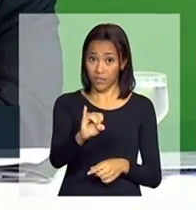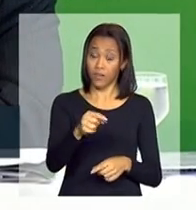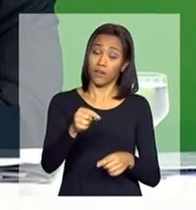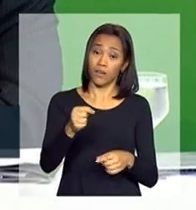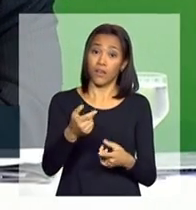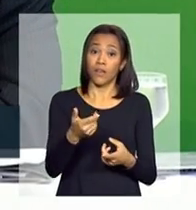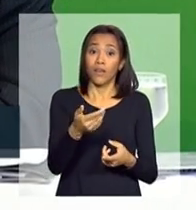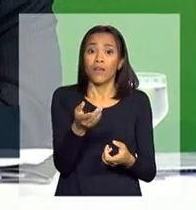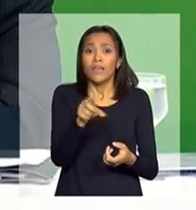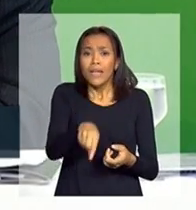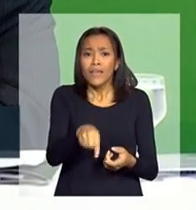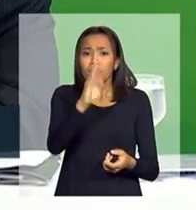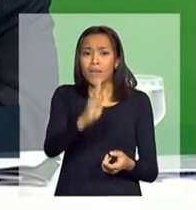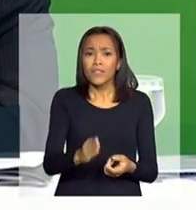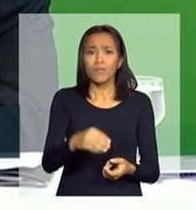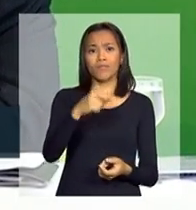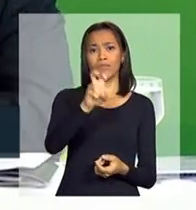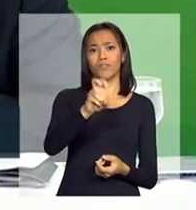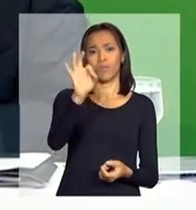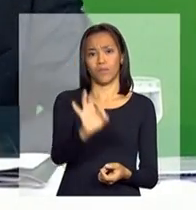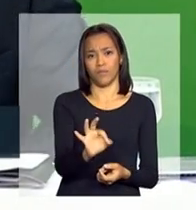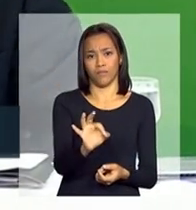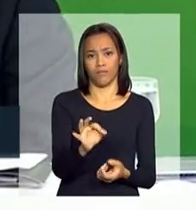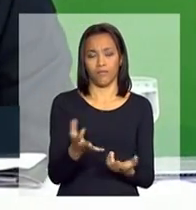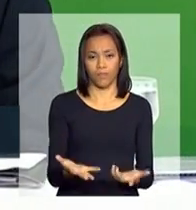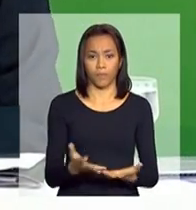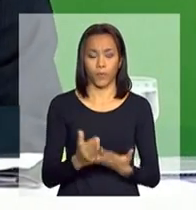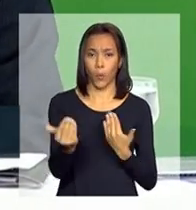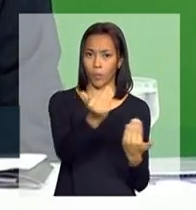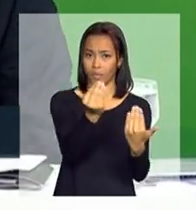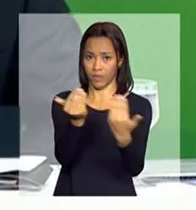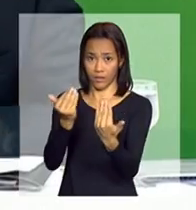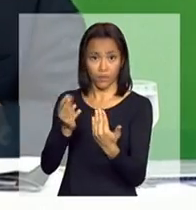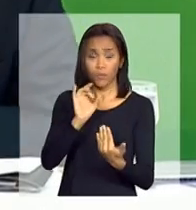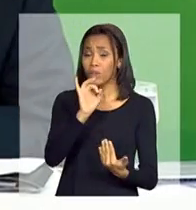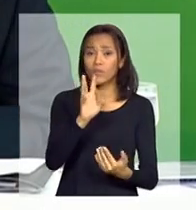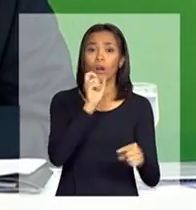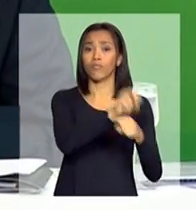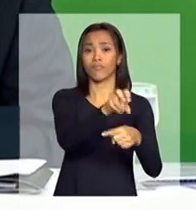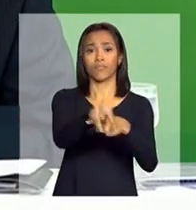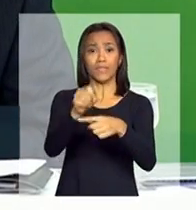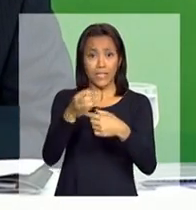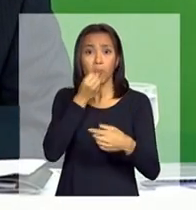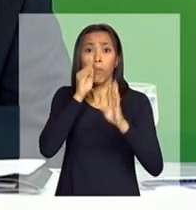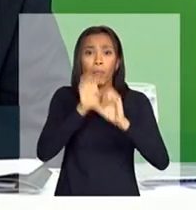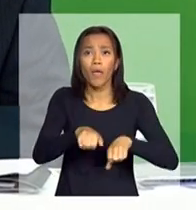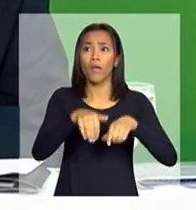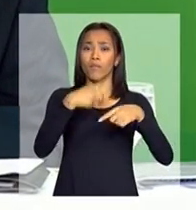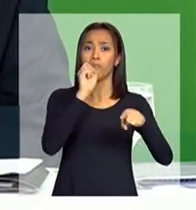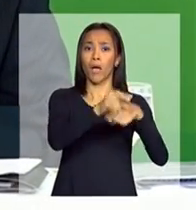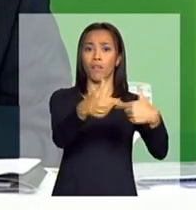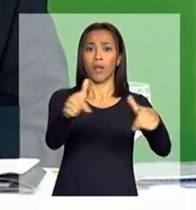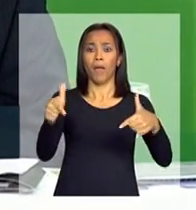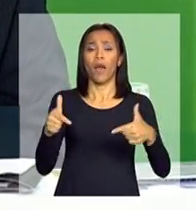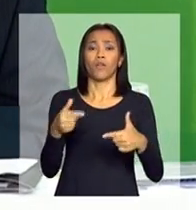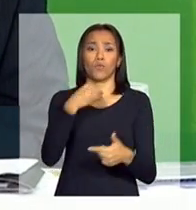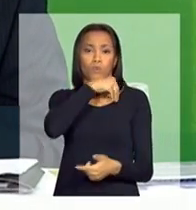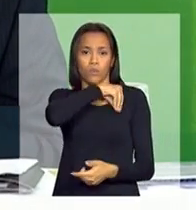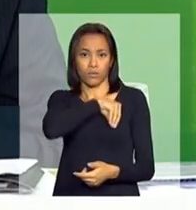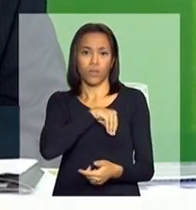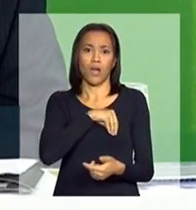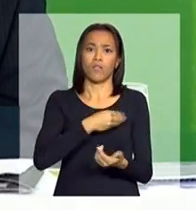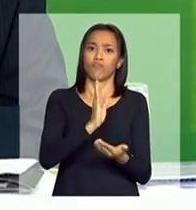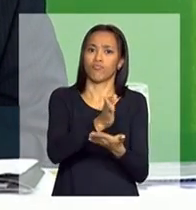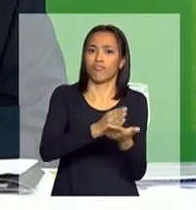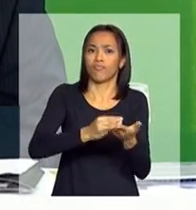taxa de desemprego em torno de 5% Então não é só emprego se nós estamos tão bem no emprego se nós distribuímos renda como o próprio